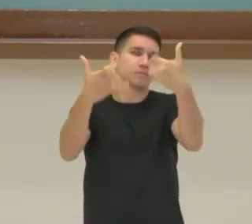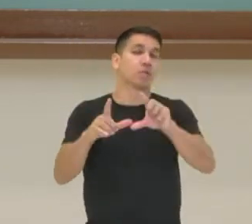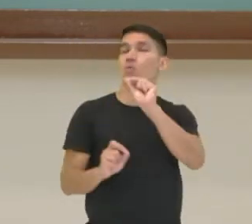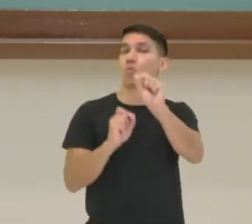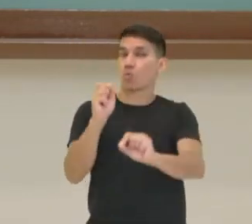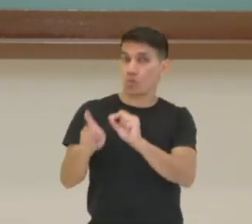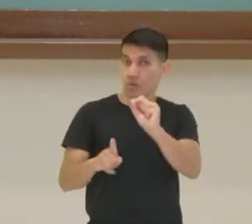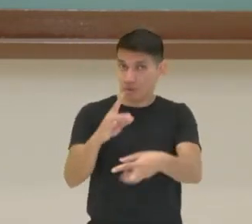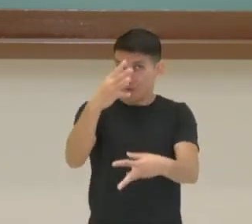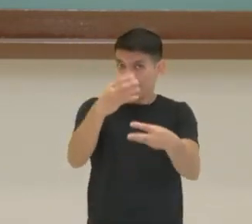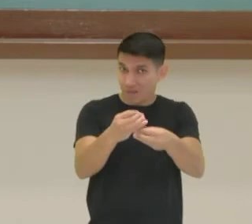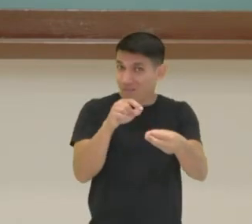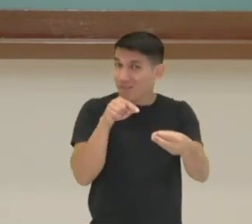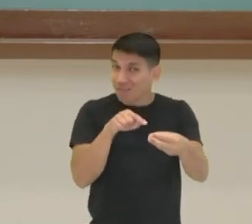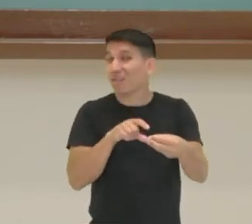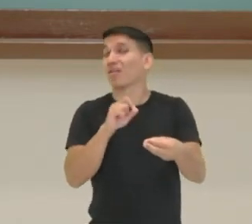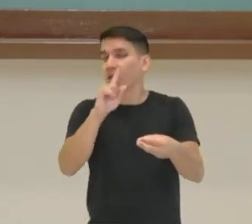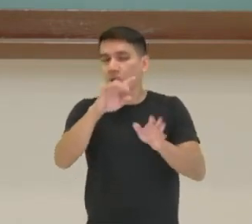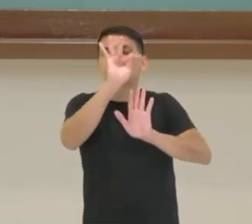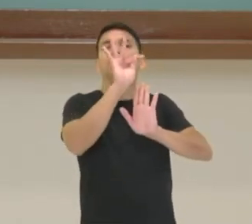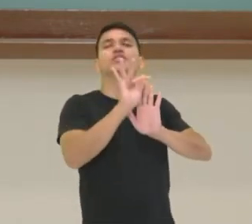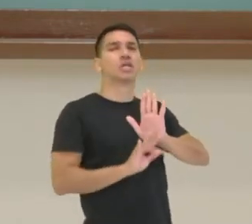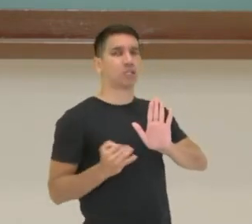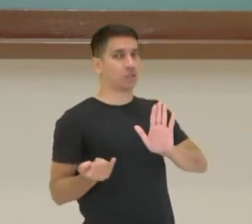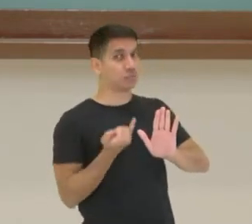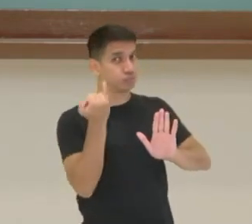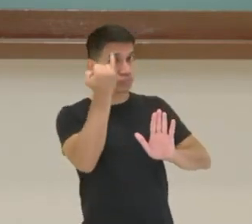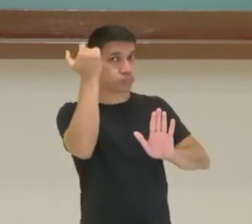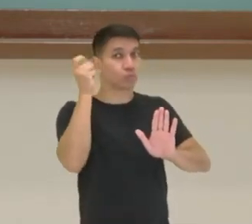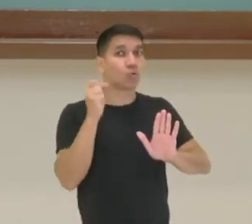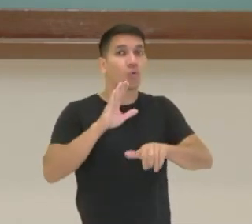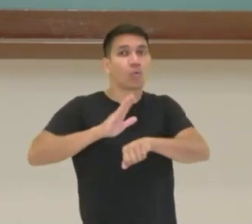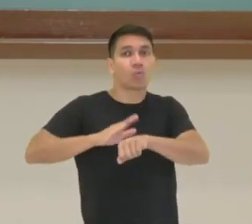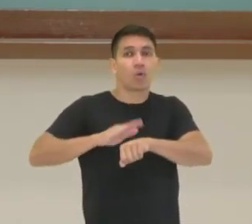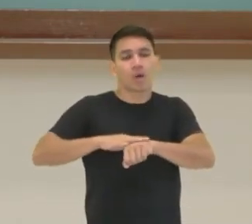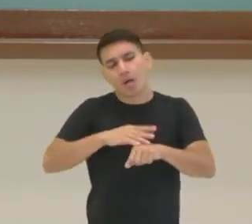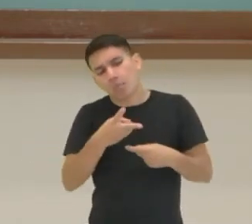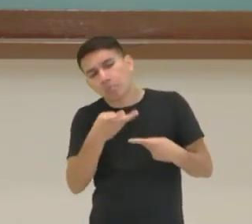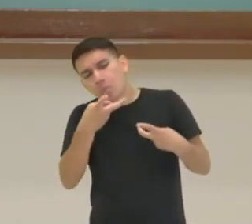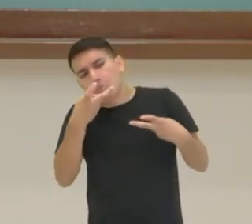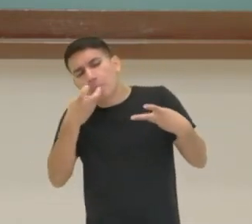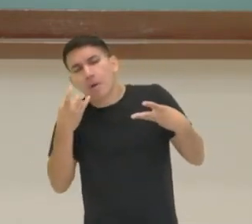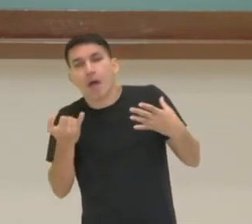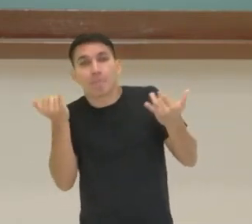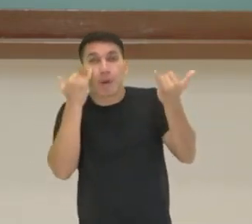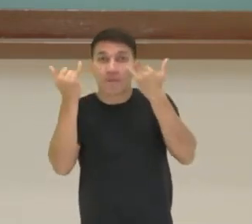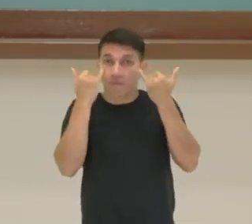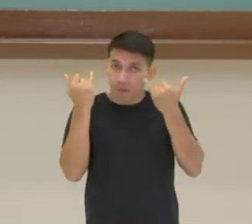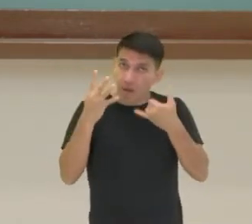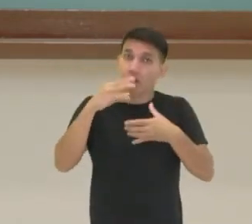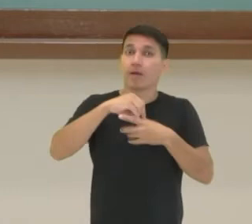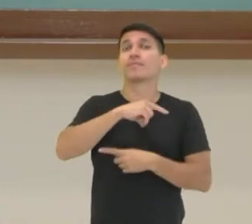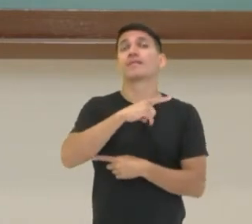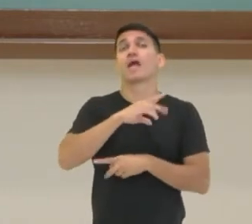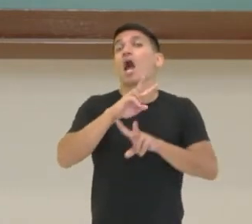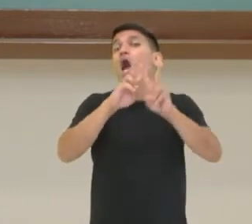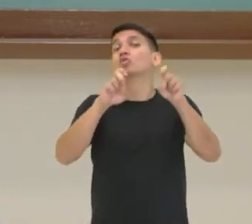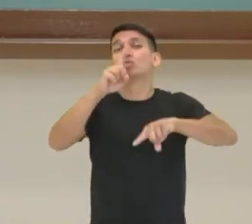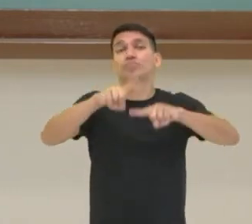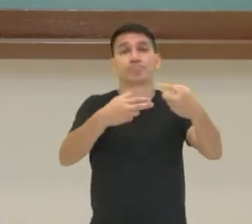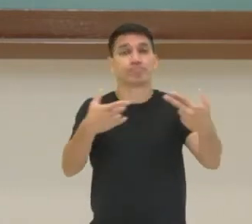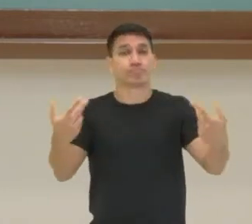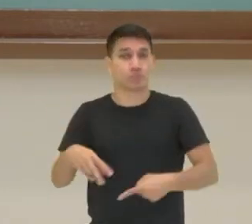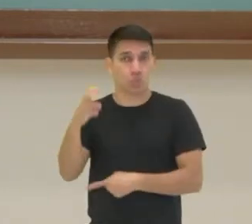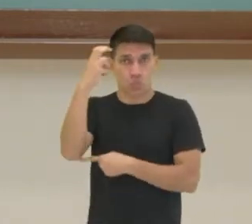a resenha é um texto importante em que se obtém informações a respeito de um produto